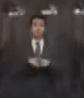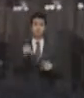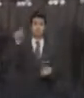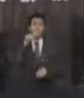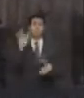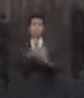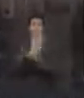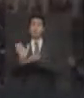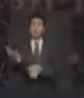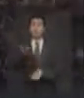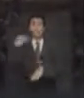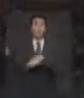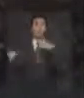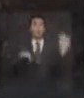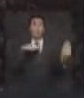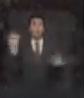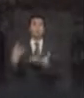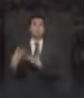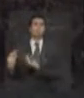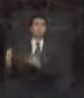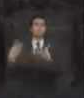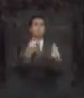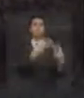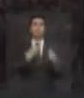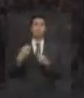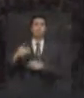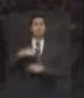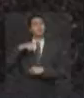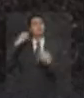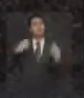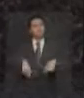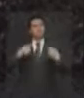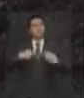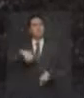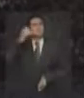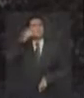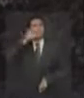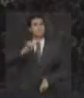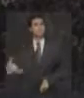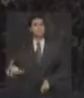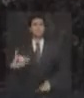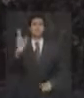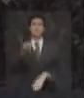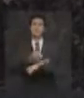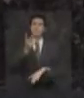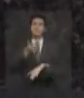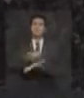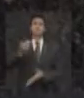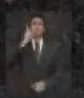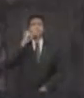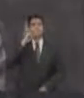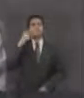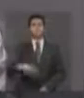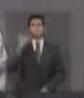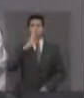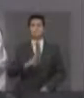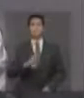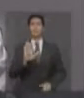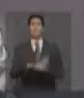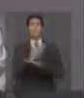morram na quantidade que nós sabemos que morrem todos os dias no Brasil.